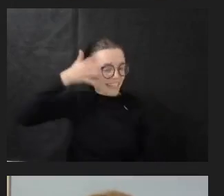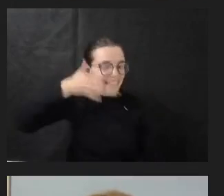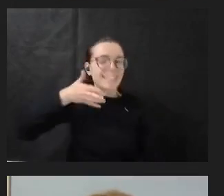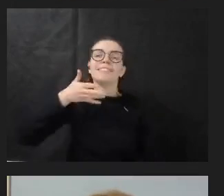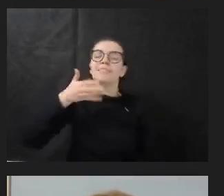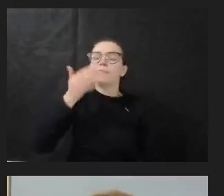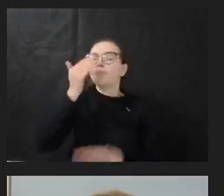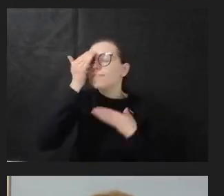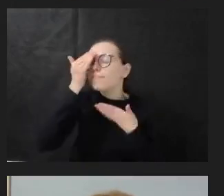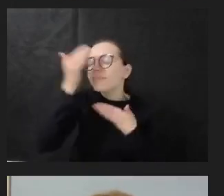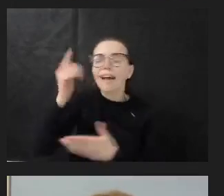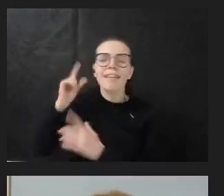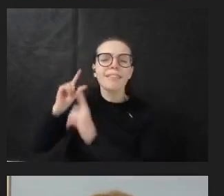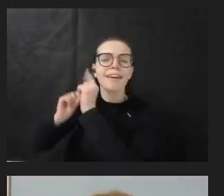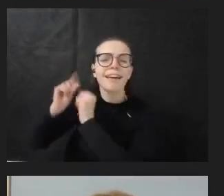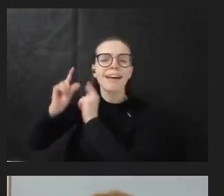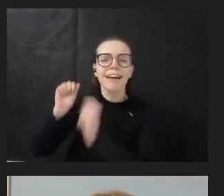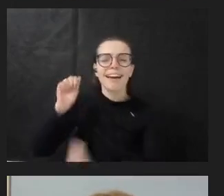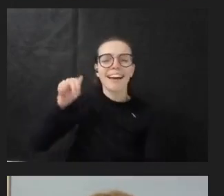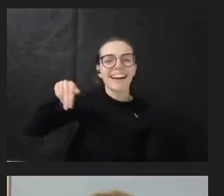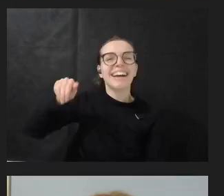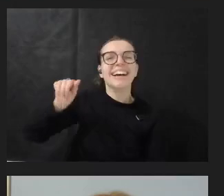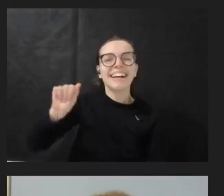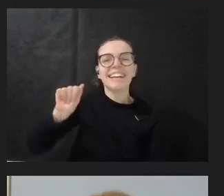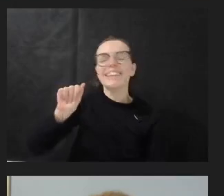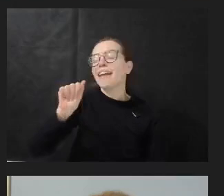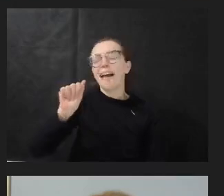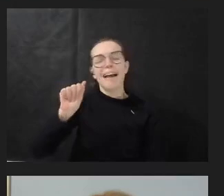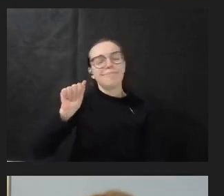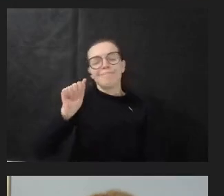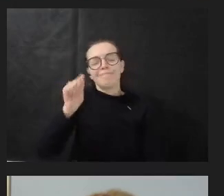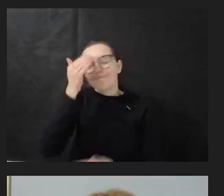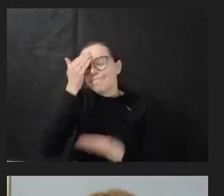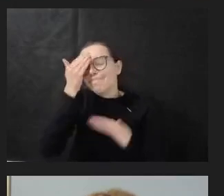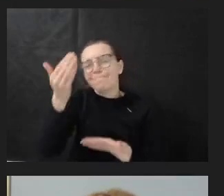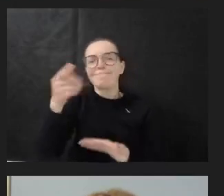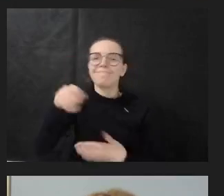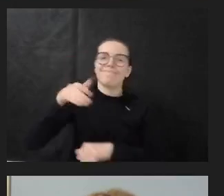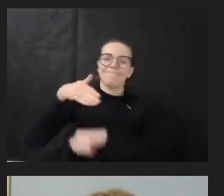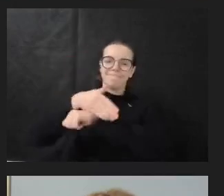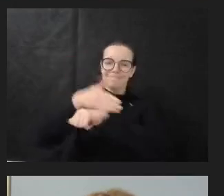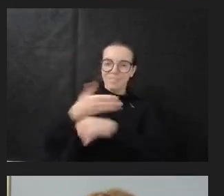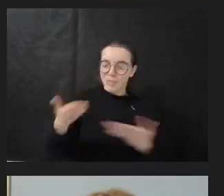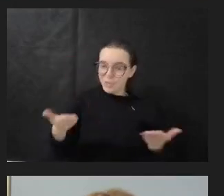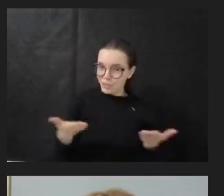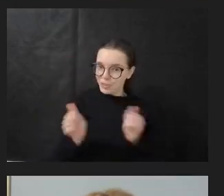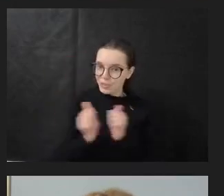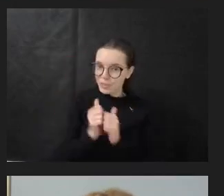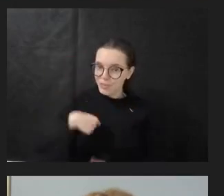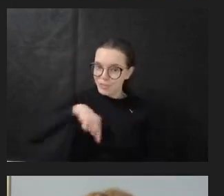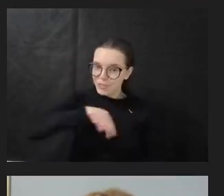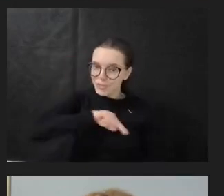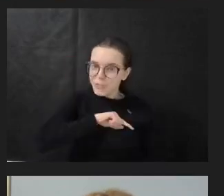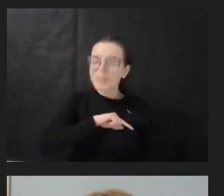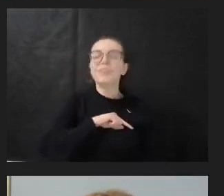muitíssimo, é uma honra para a gente você estar aqui, Ana, muito obrigada. A